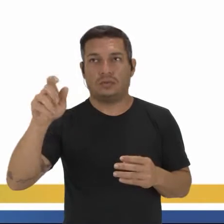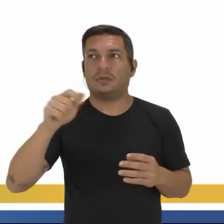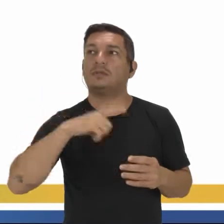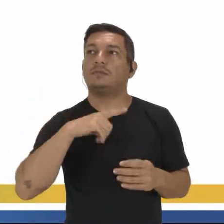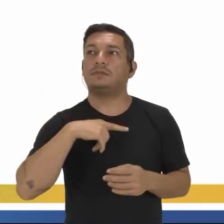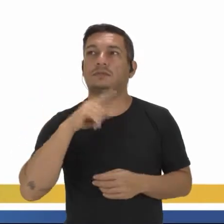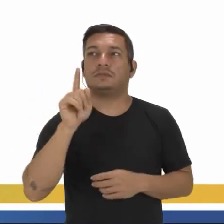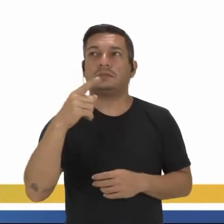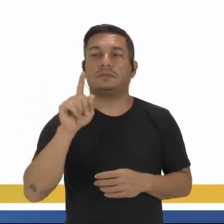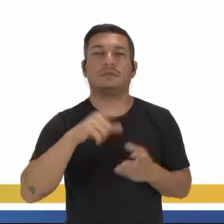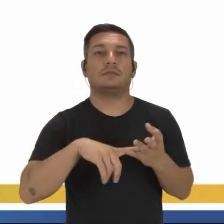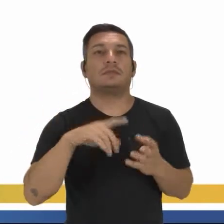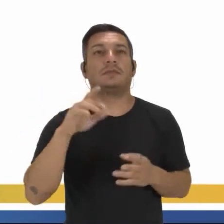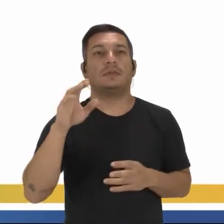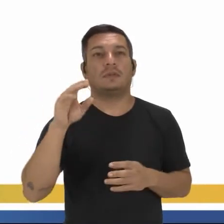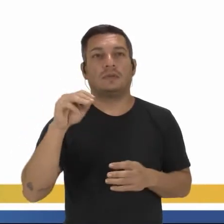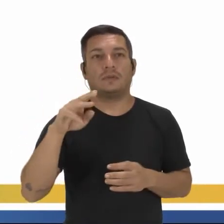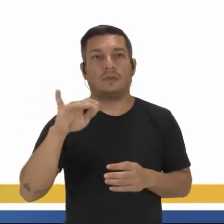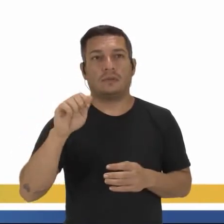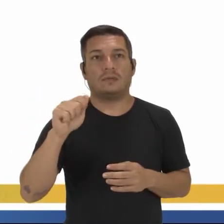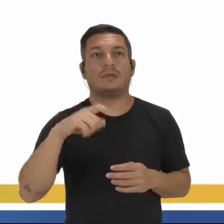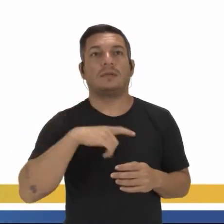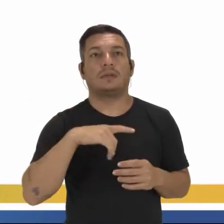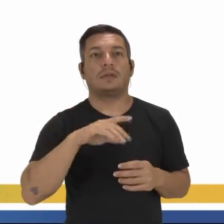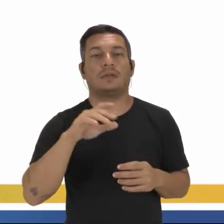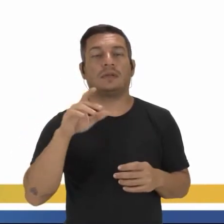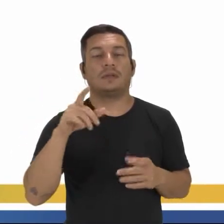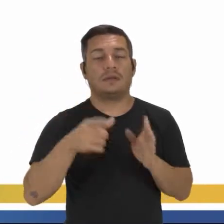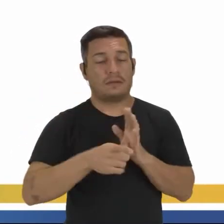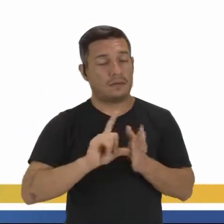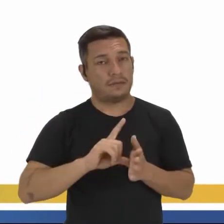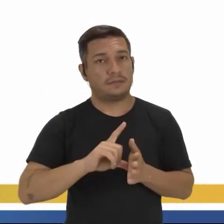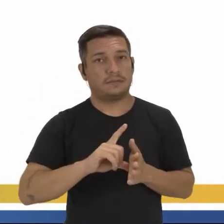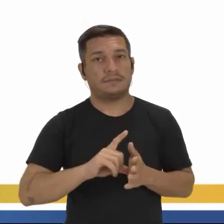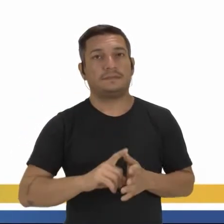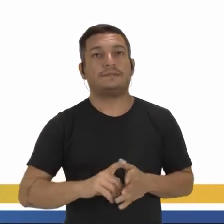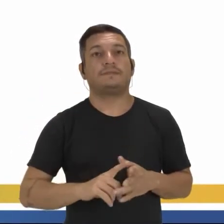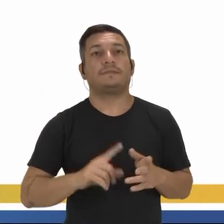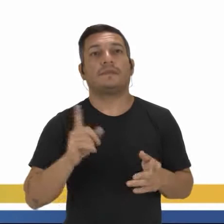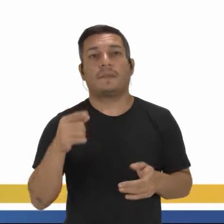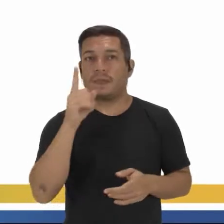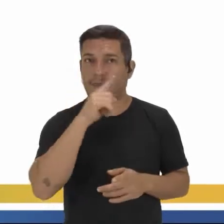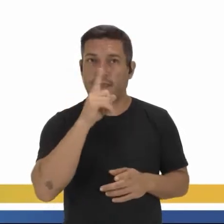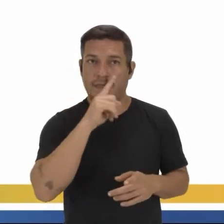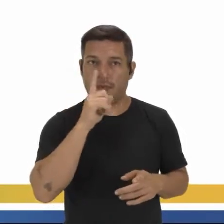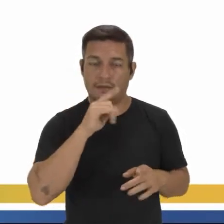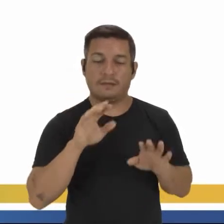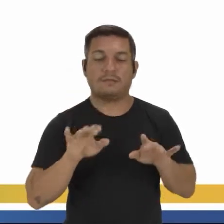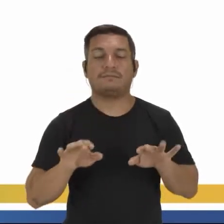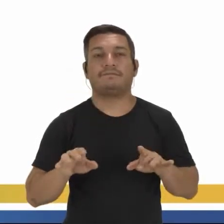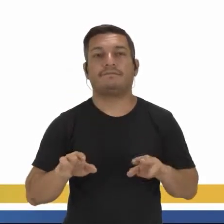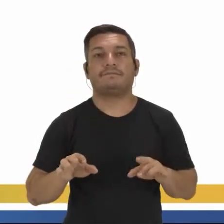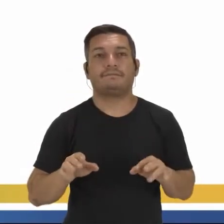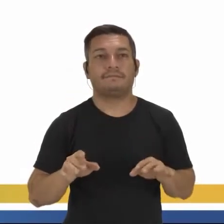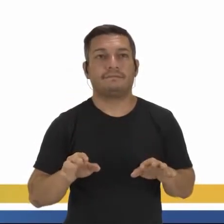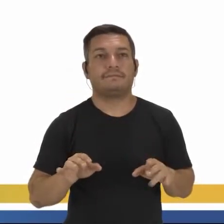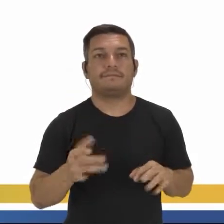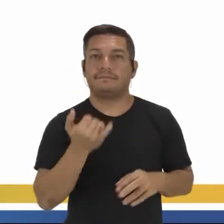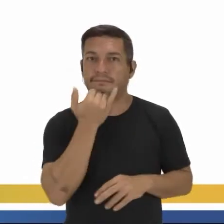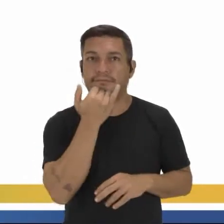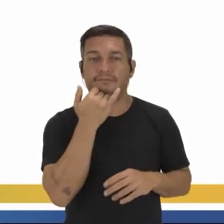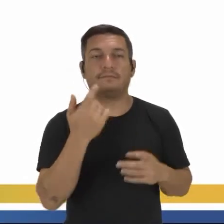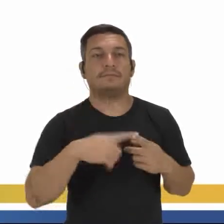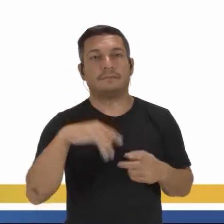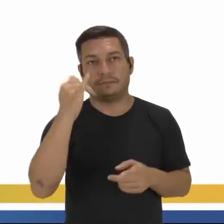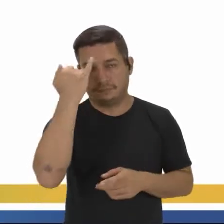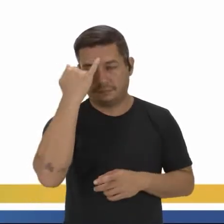aí colmeia e assembleia, tá? Mas eles tinham acento anteriormente. Foi uma falha de digitação, pessoal. Ideia